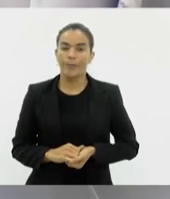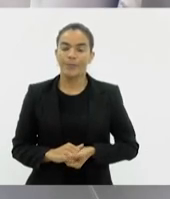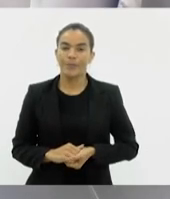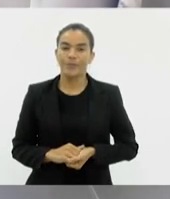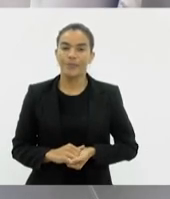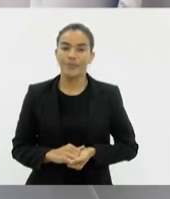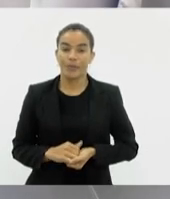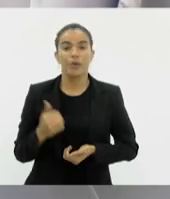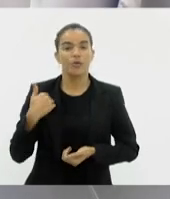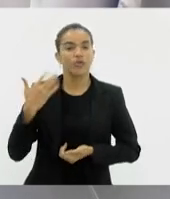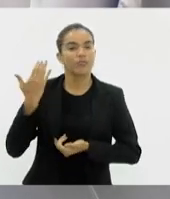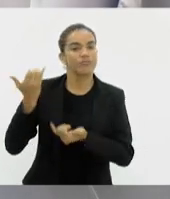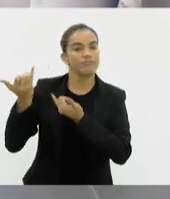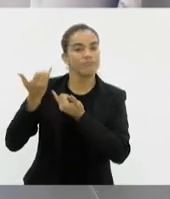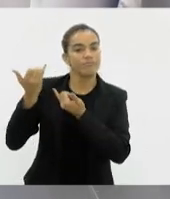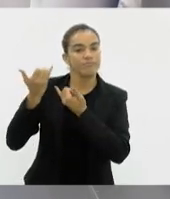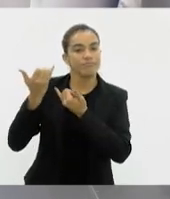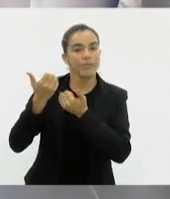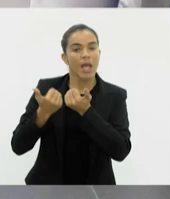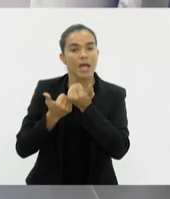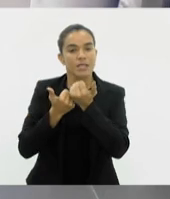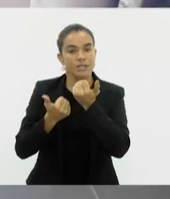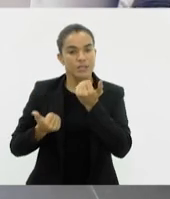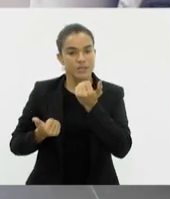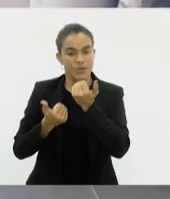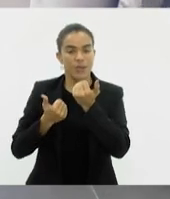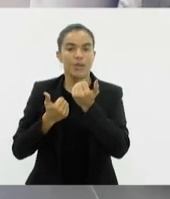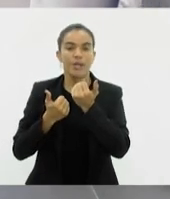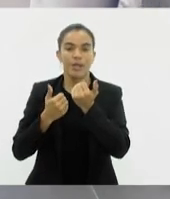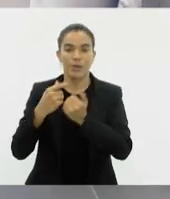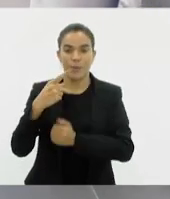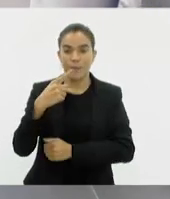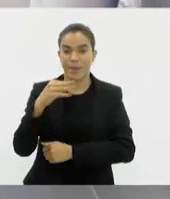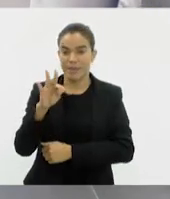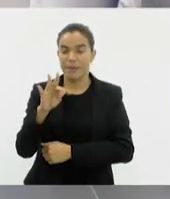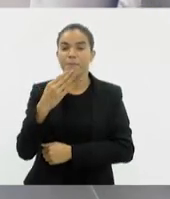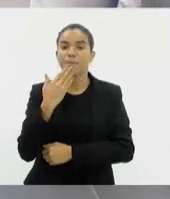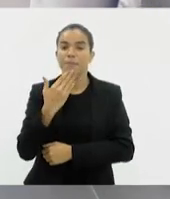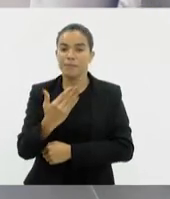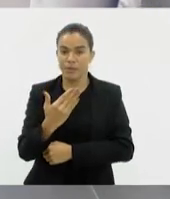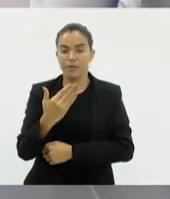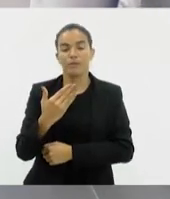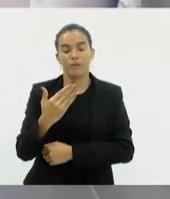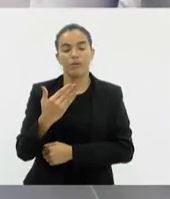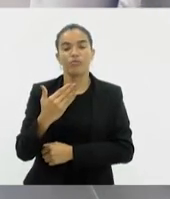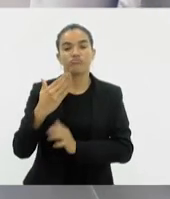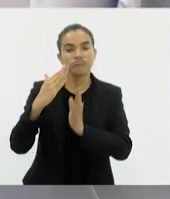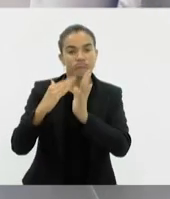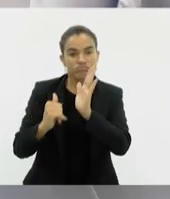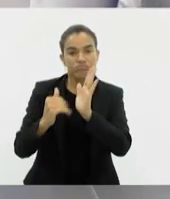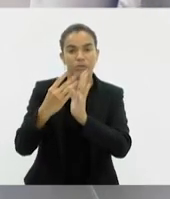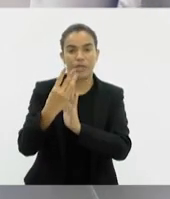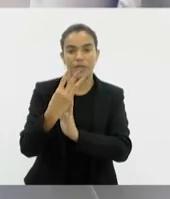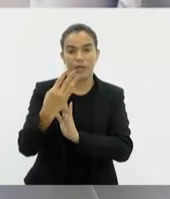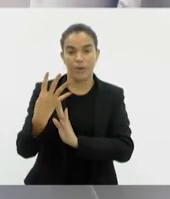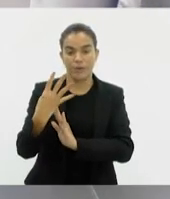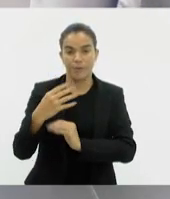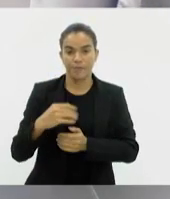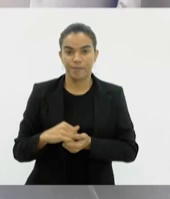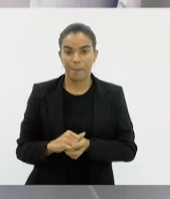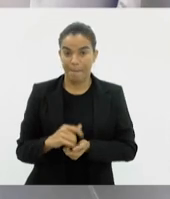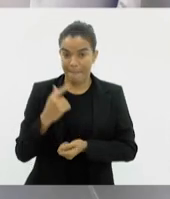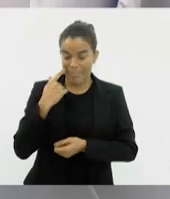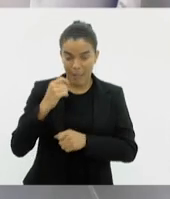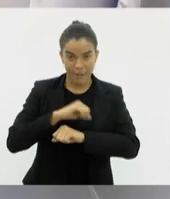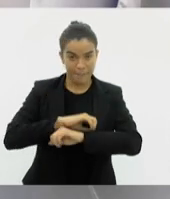Estou sabendo aqui que a assessoria do PT pediu... O 34. O 34. É isso que eu ia dizer. Então, vou chamar os trabalhos à ordem aqui para ficar claro,